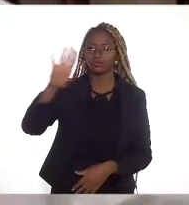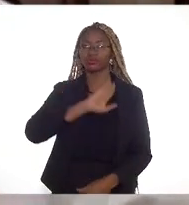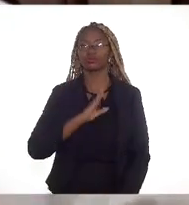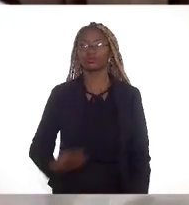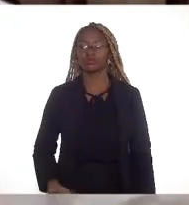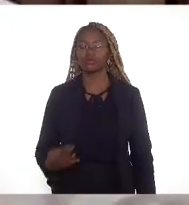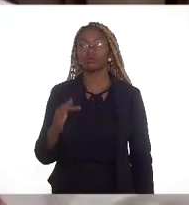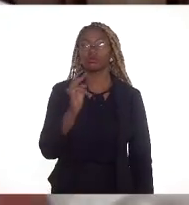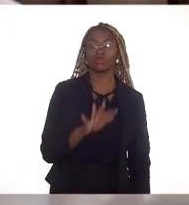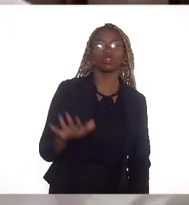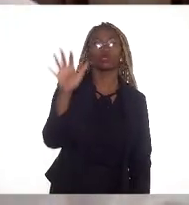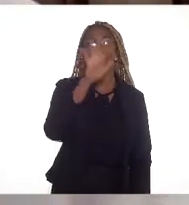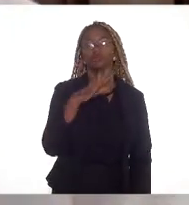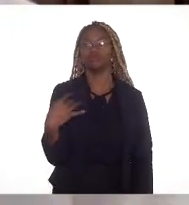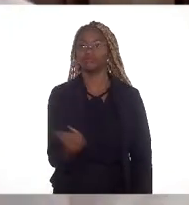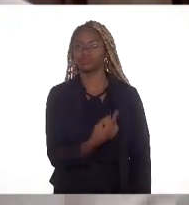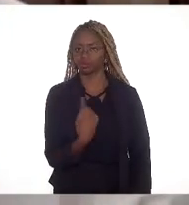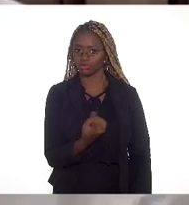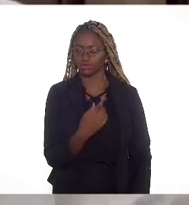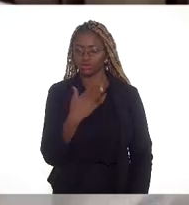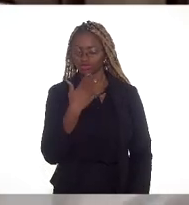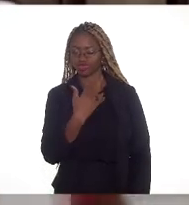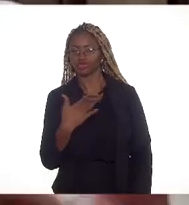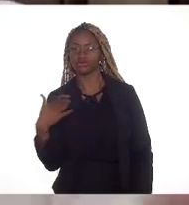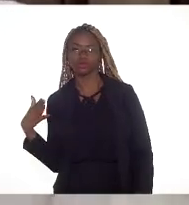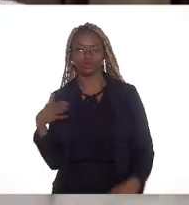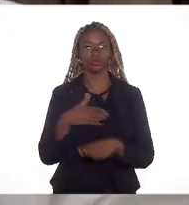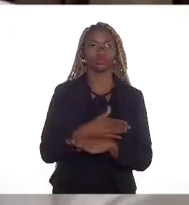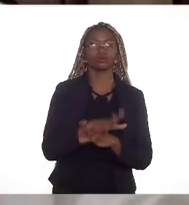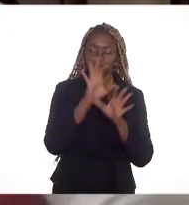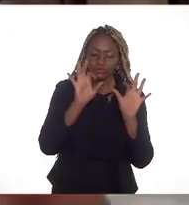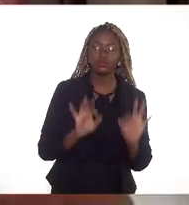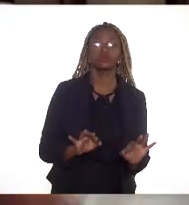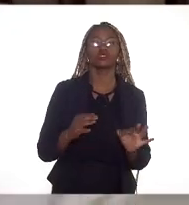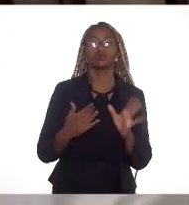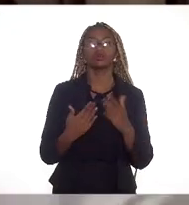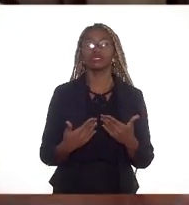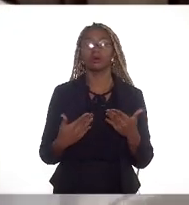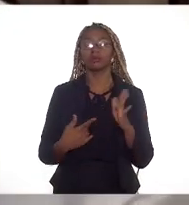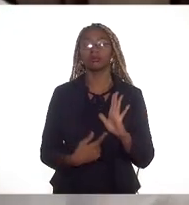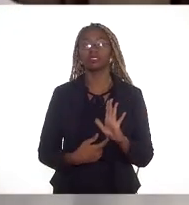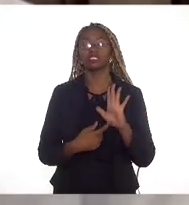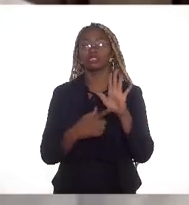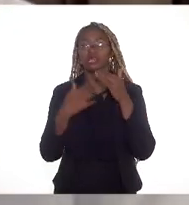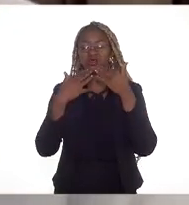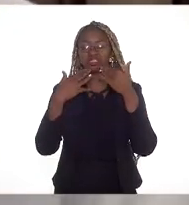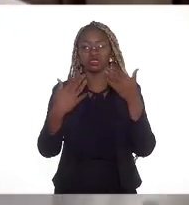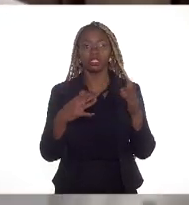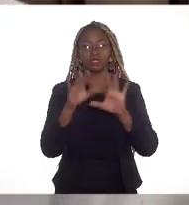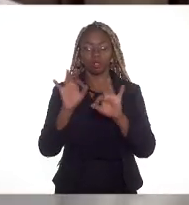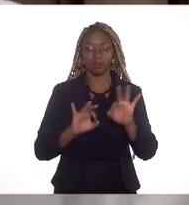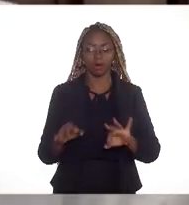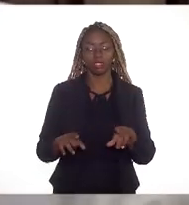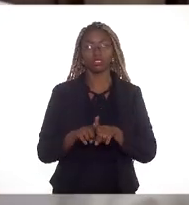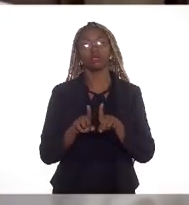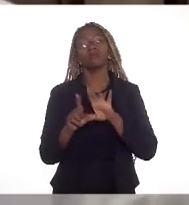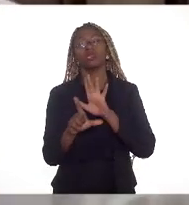nós pedimos a nossa adesão definitiva com a apresentação do plano e a aprovação das respectivas